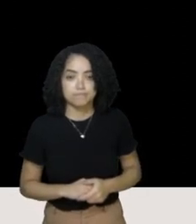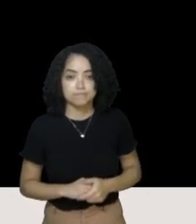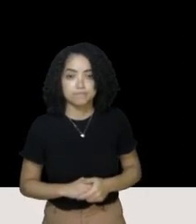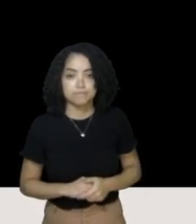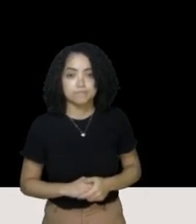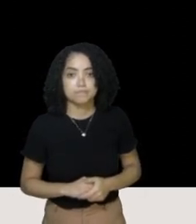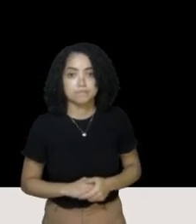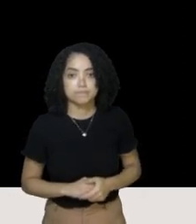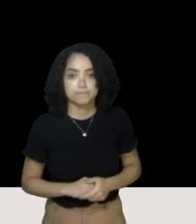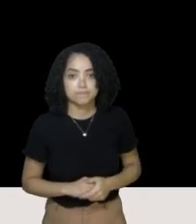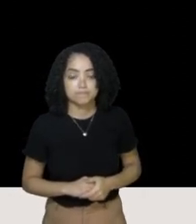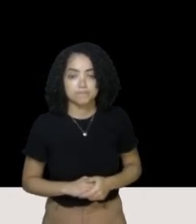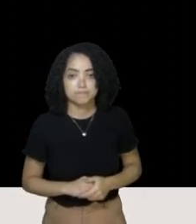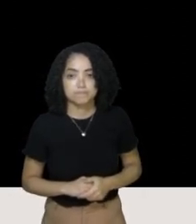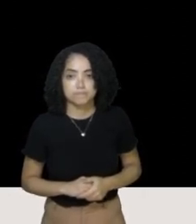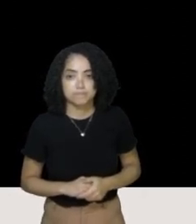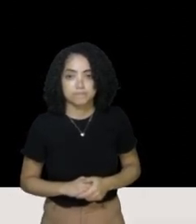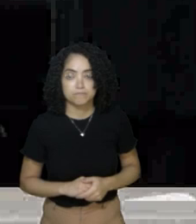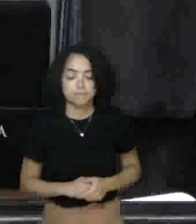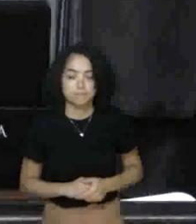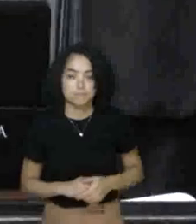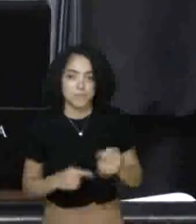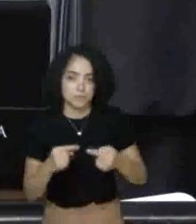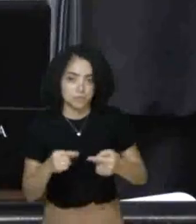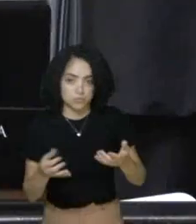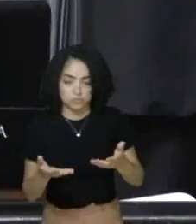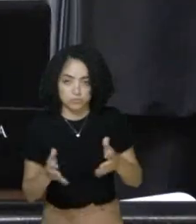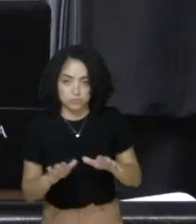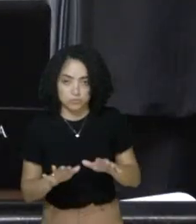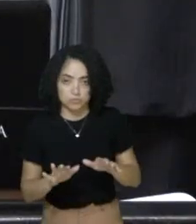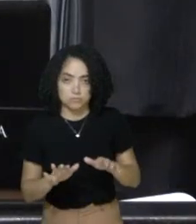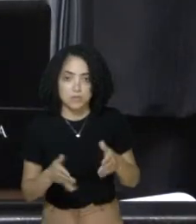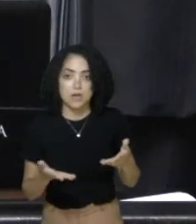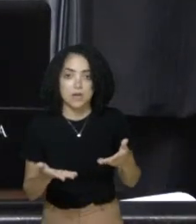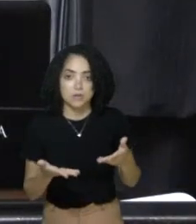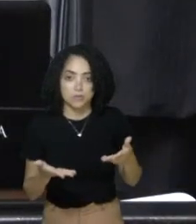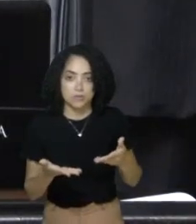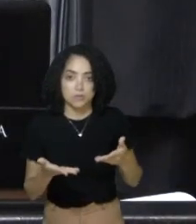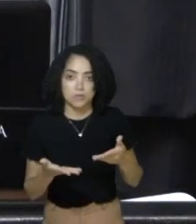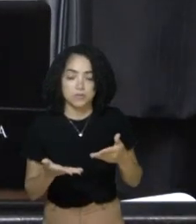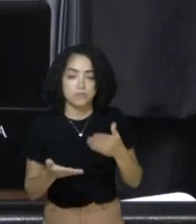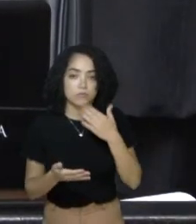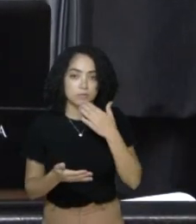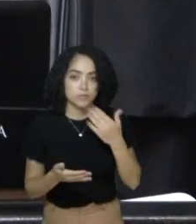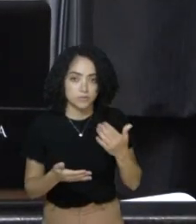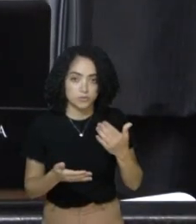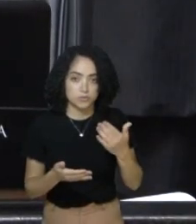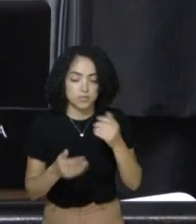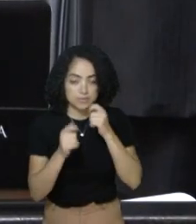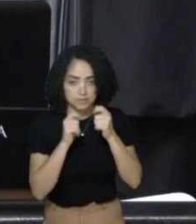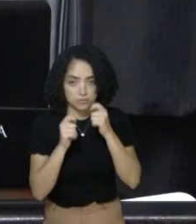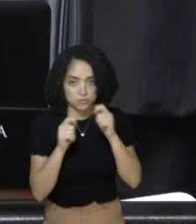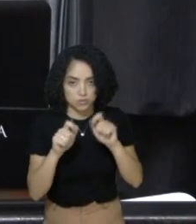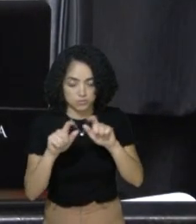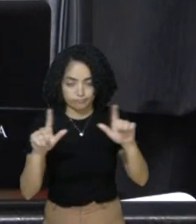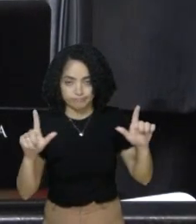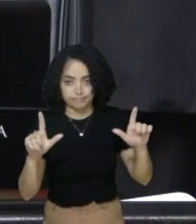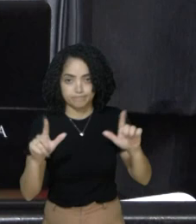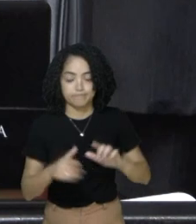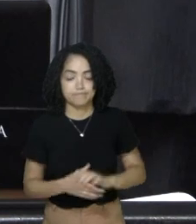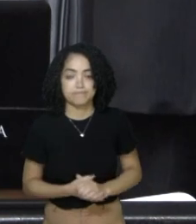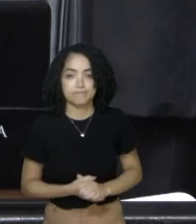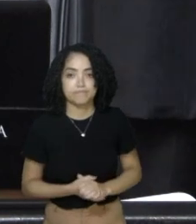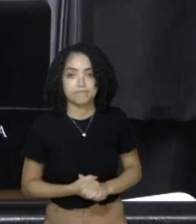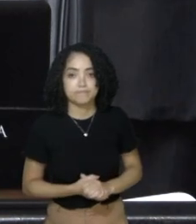Não havendo quem queira discutir, peço a assessoria que possa abrir o painel